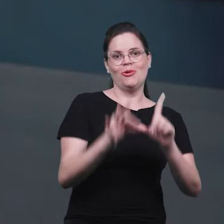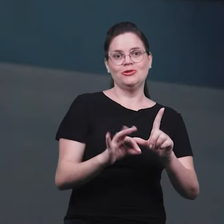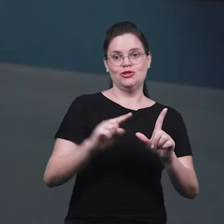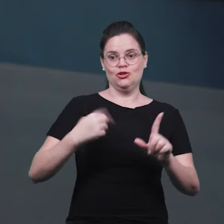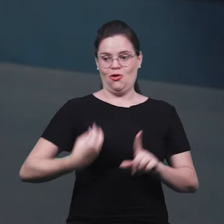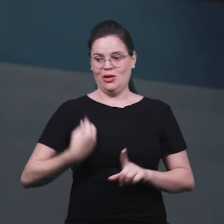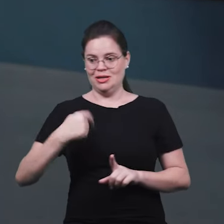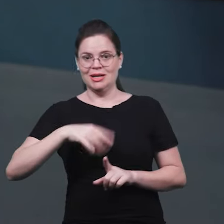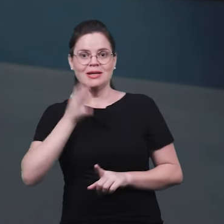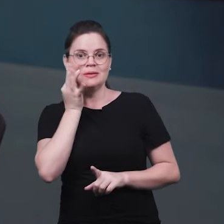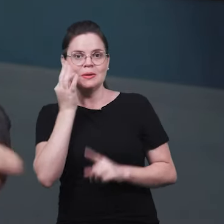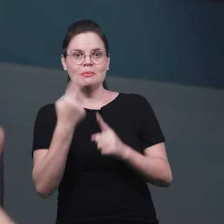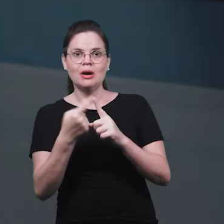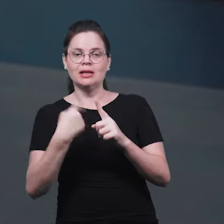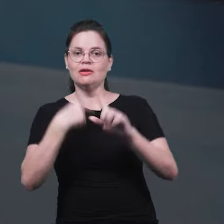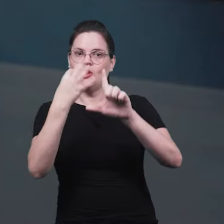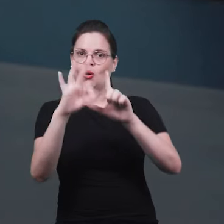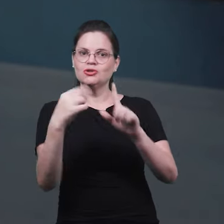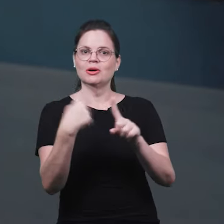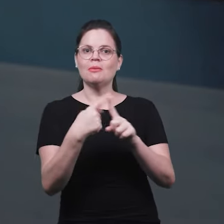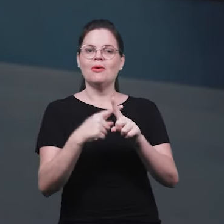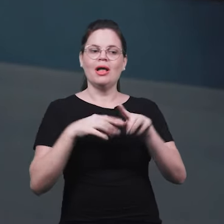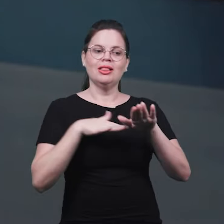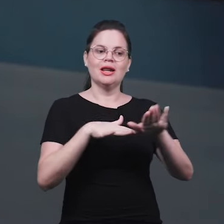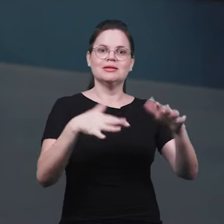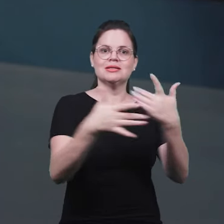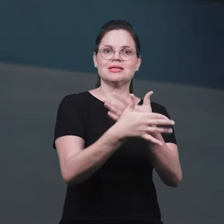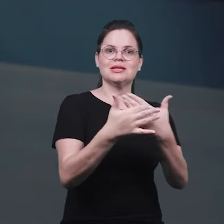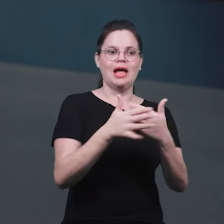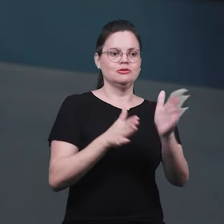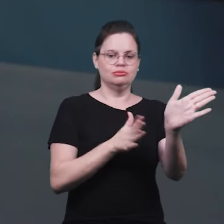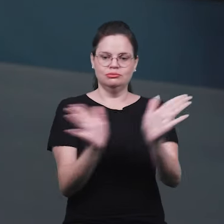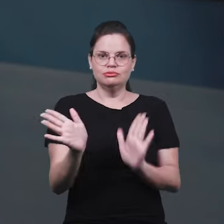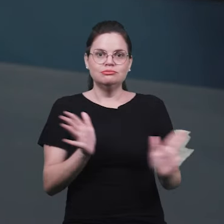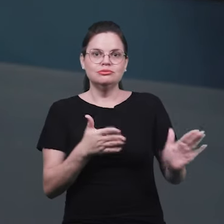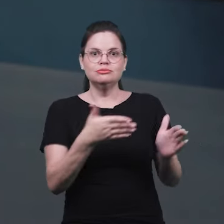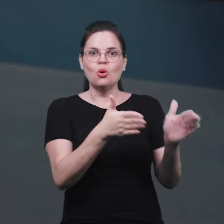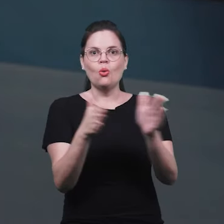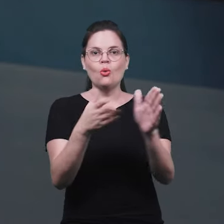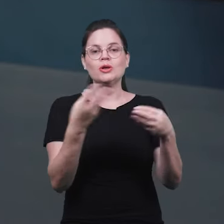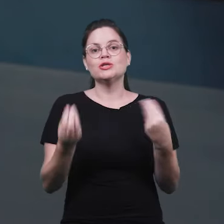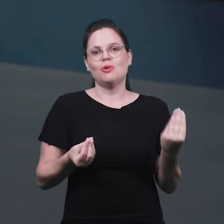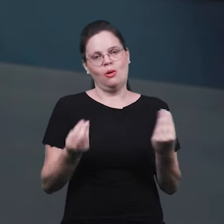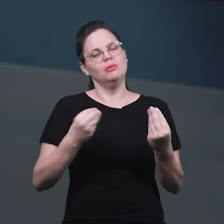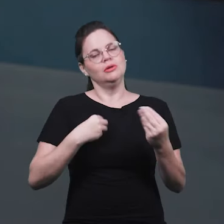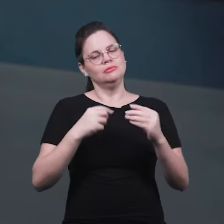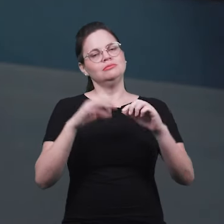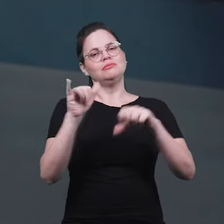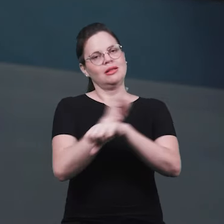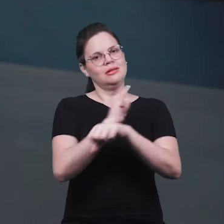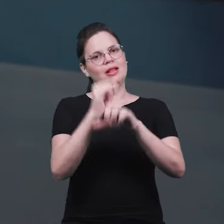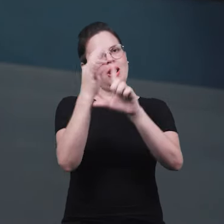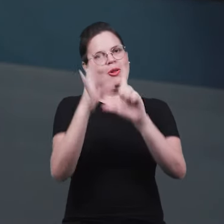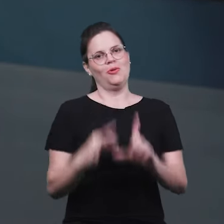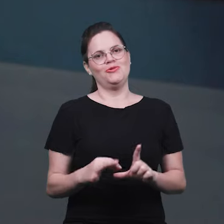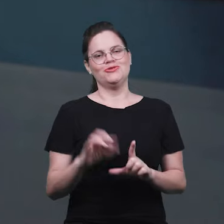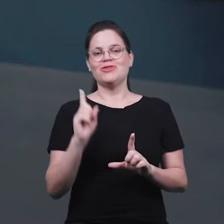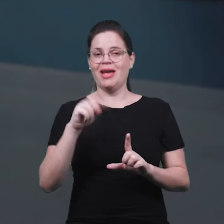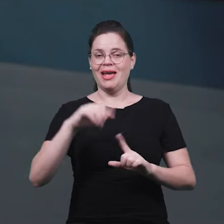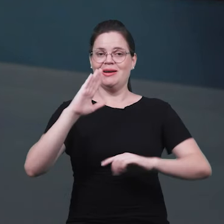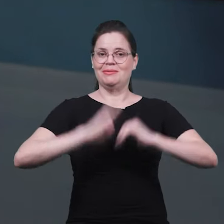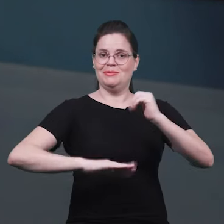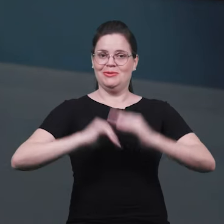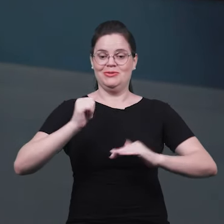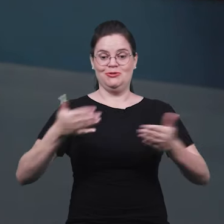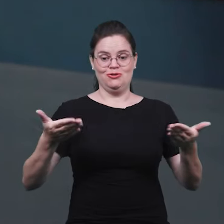processo logístico, que é o trânsito urbano. Conseguimos chegar através dos processos logísticos, né? Então, ela é a profissão do futuro e a